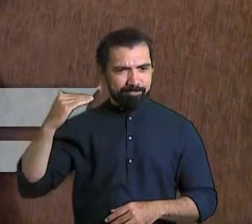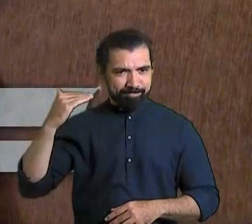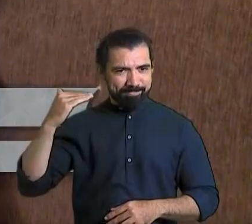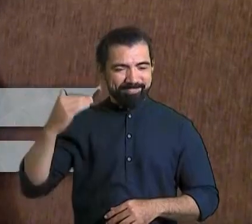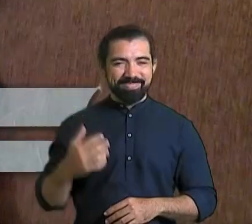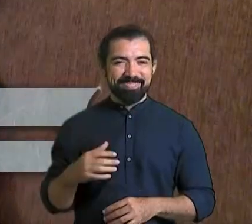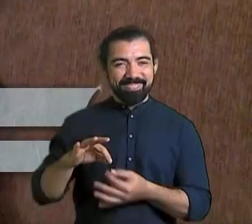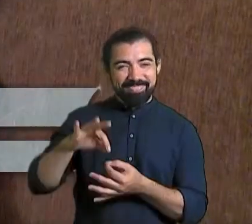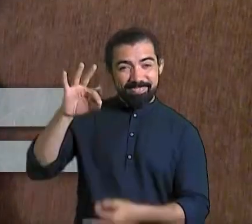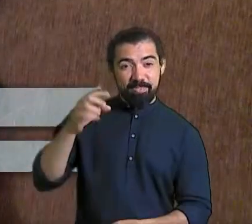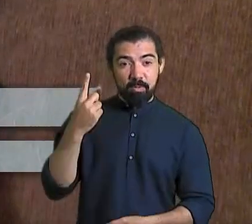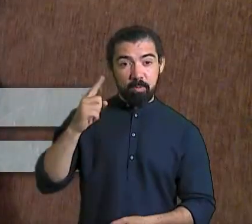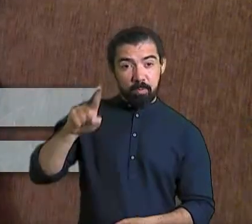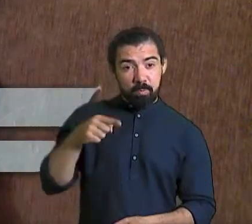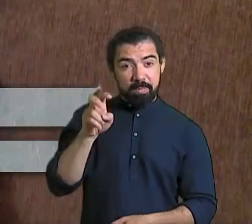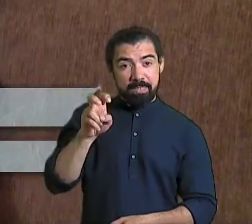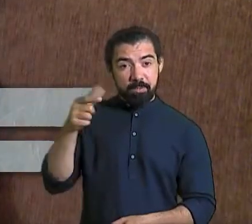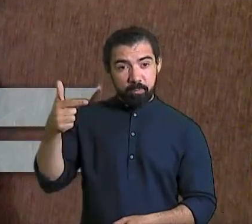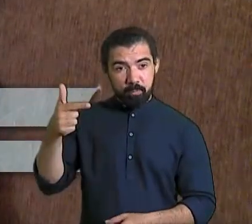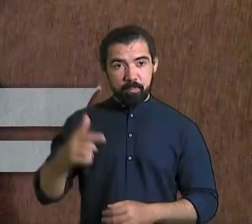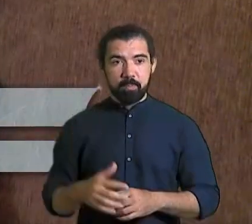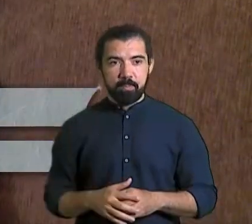tenho 1,52 m,